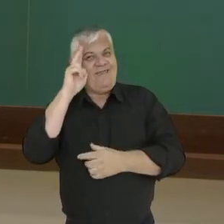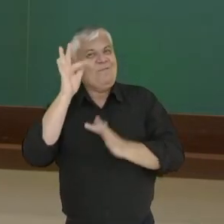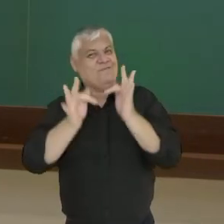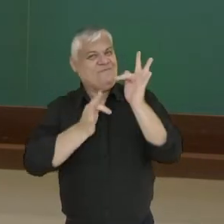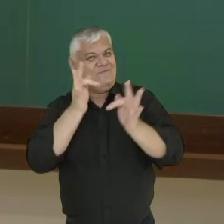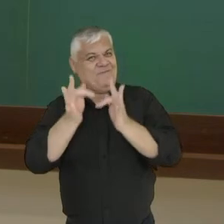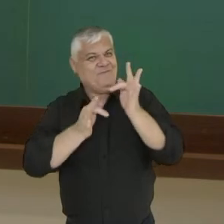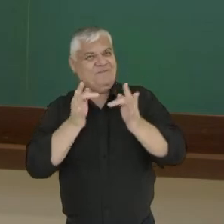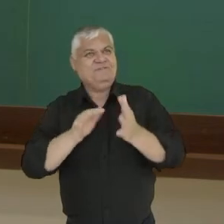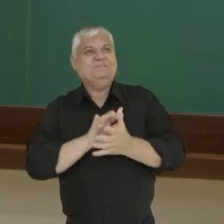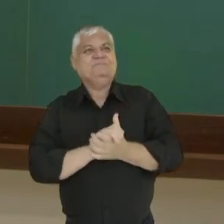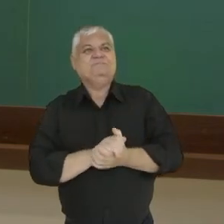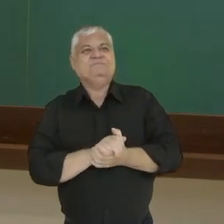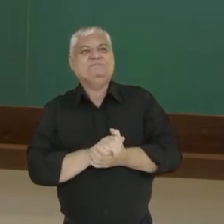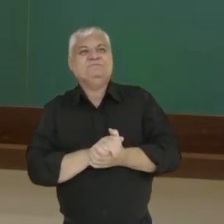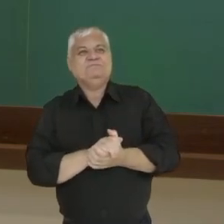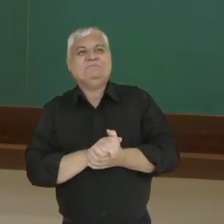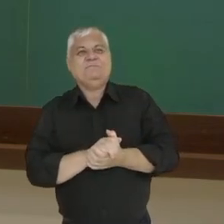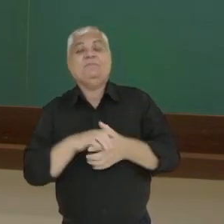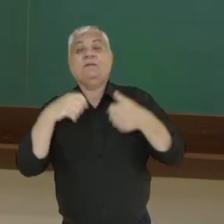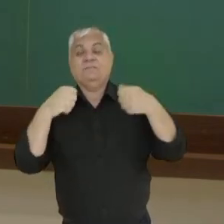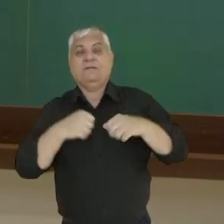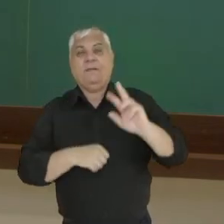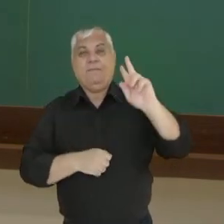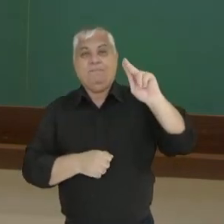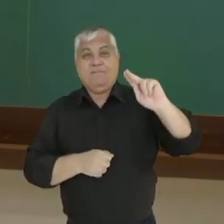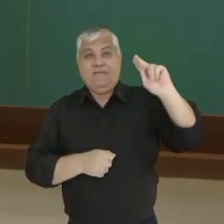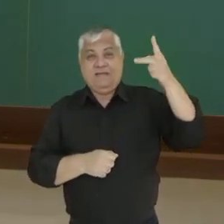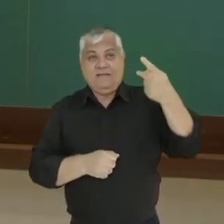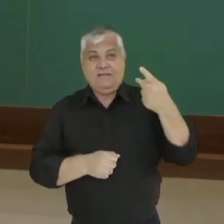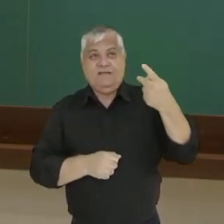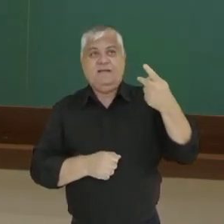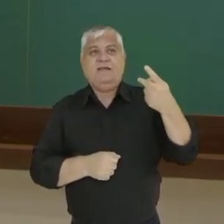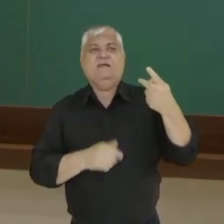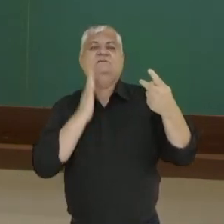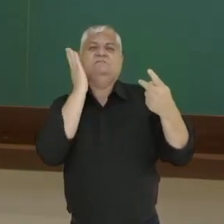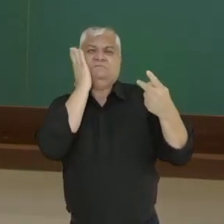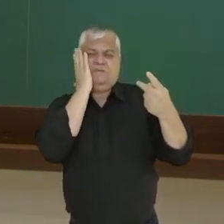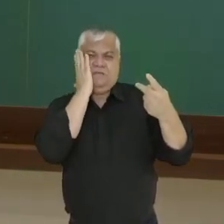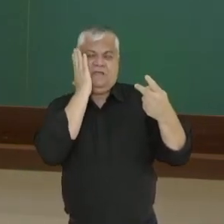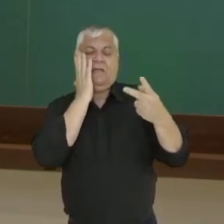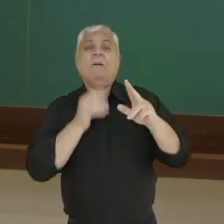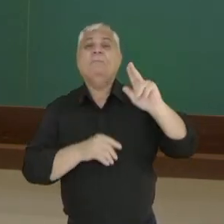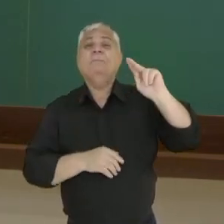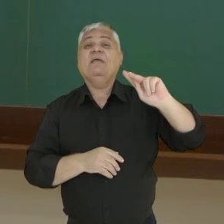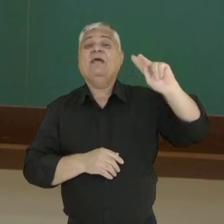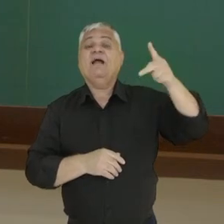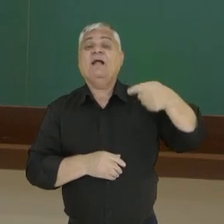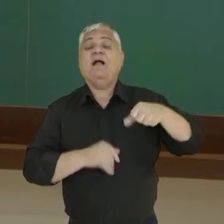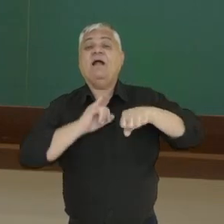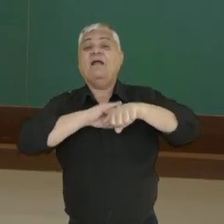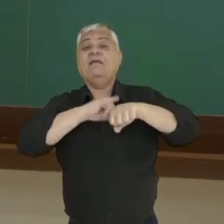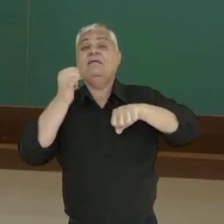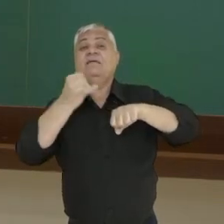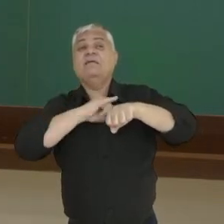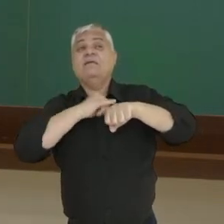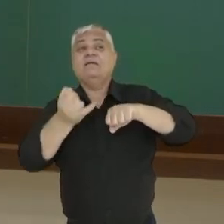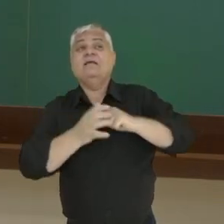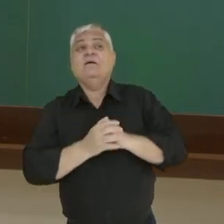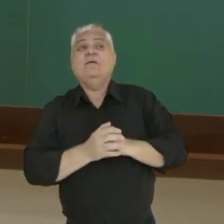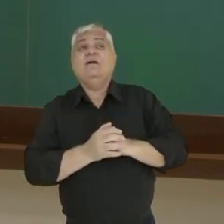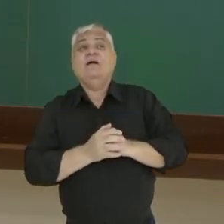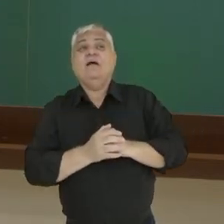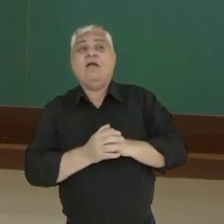lá. Basta substituir. Eu conheço a concentração de íons H+. Então,